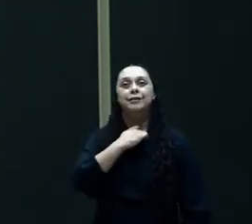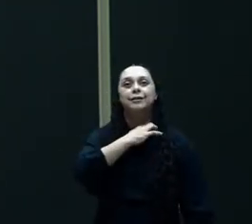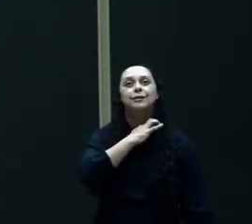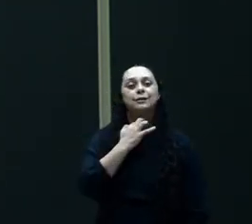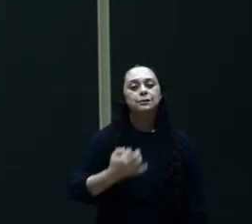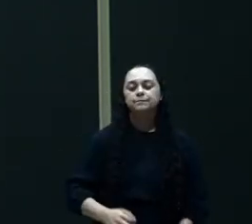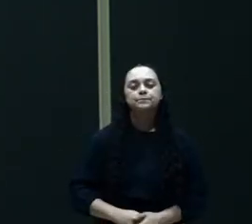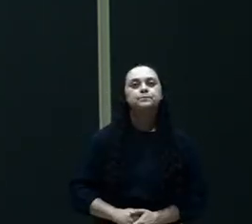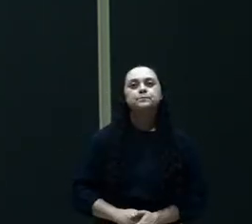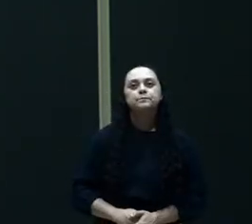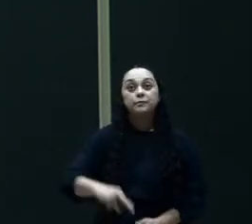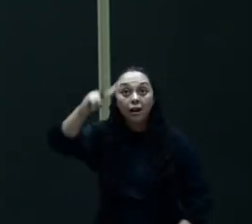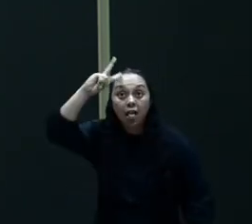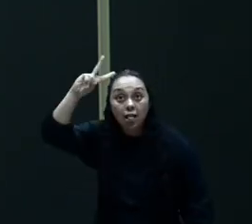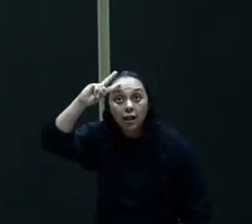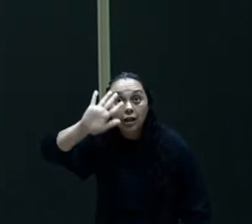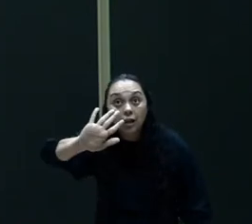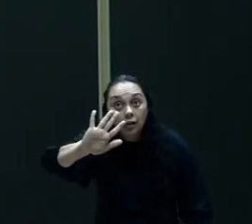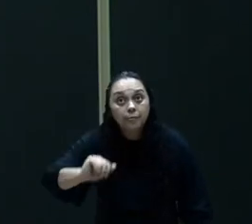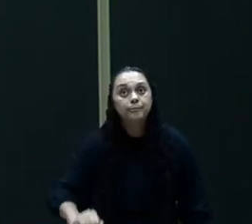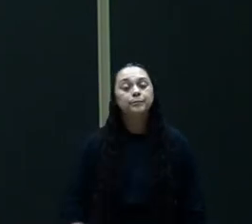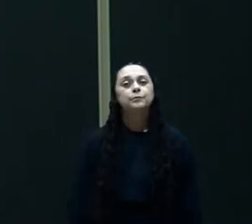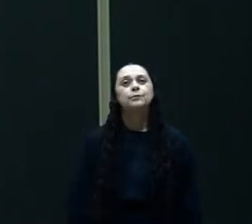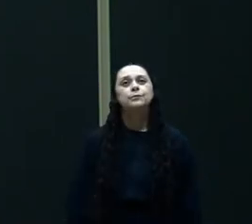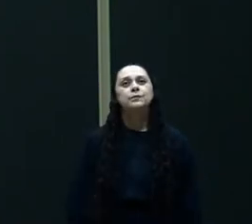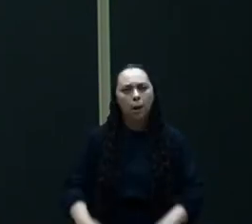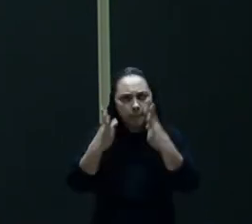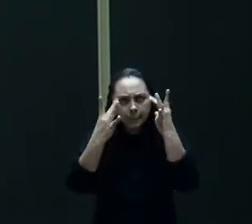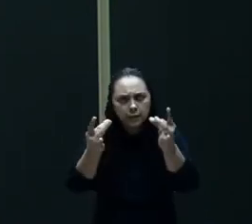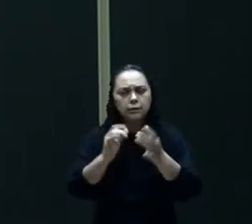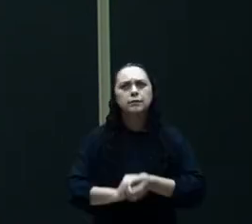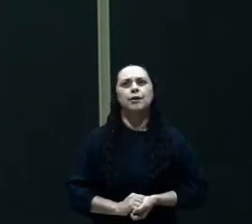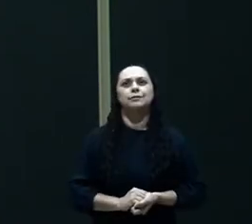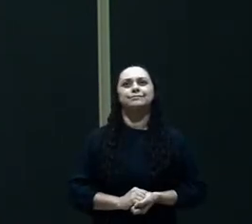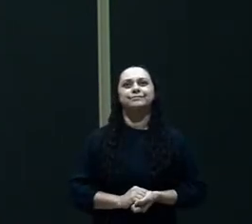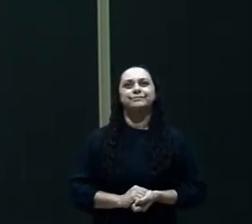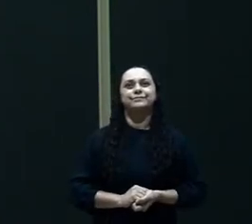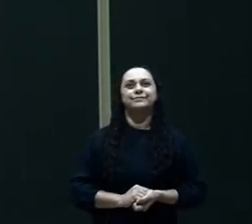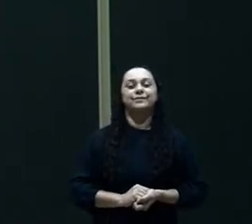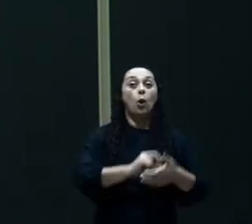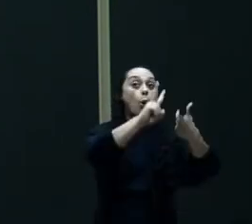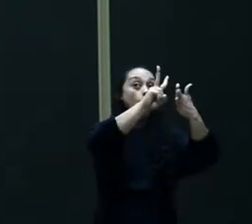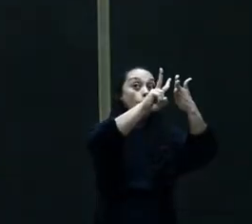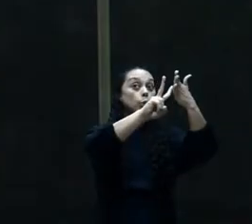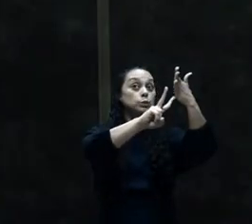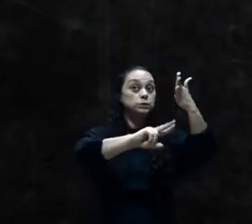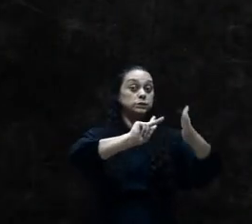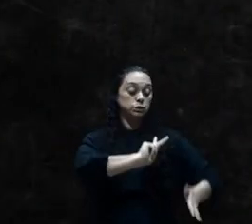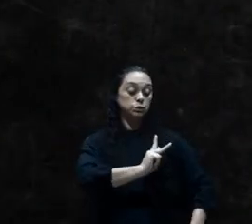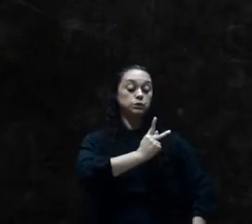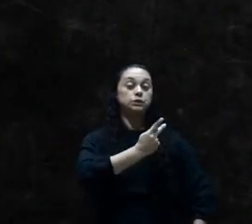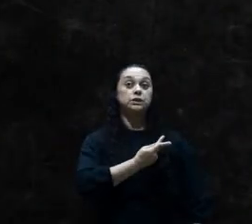coisa lembre-se disso o texto de Hebreus Capítulo 10 e 23 guarde essa palavra no